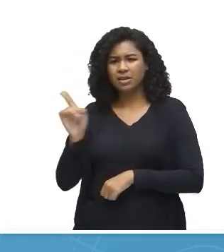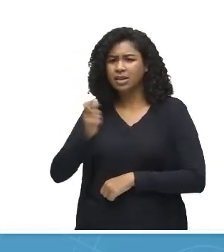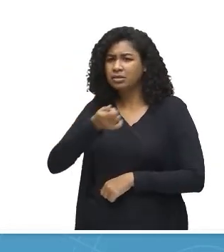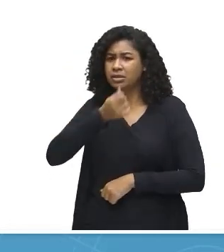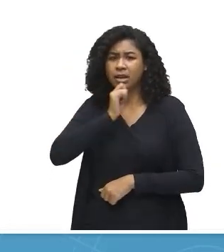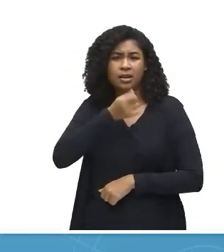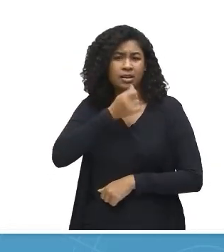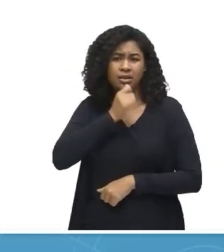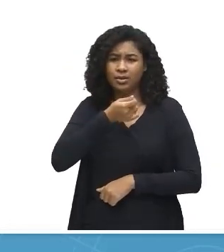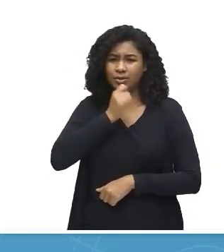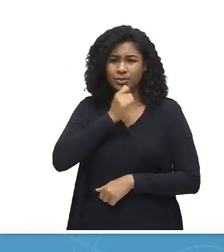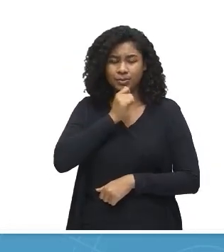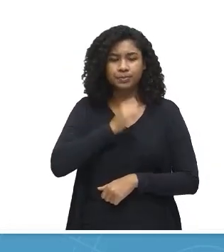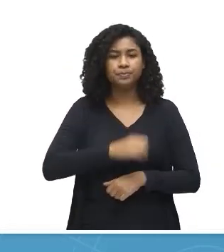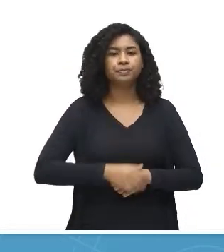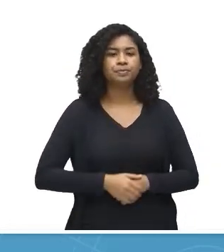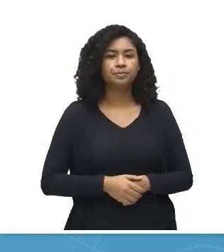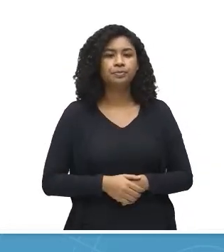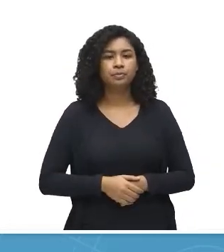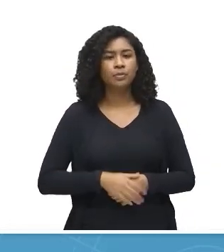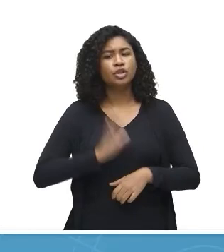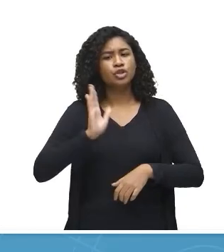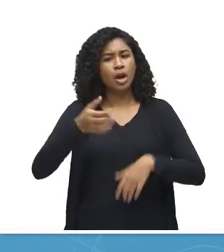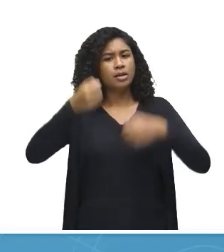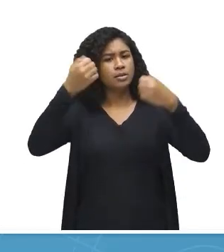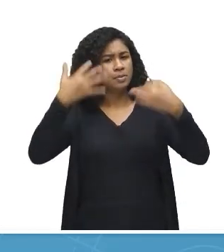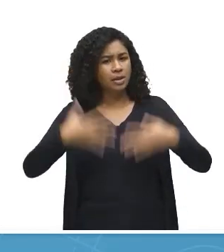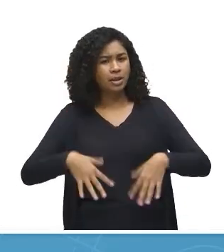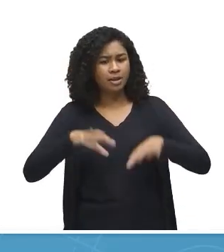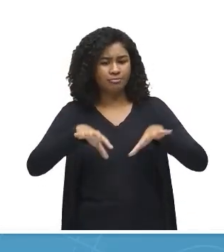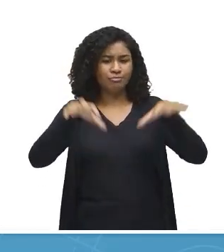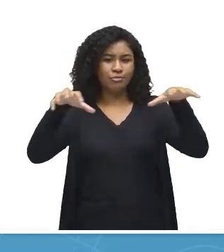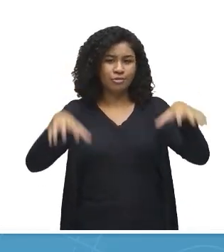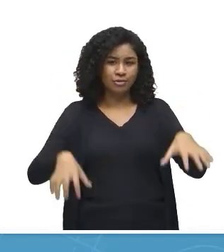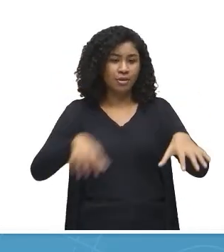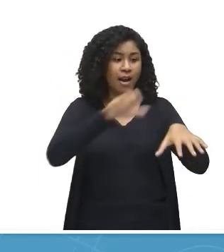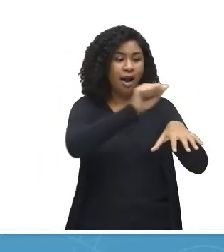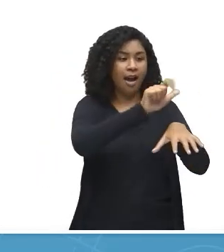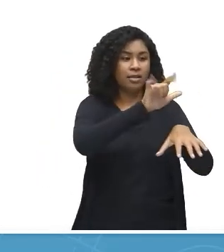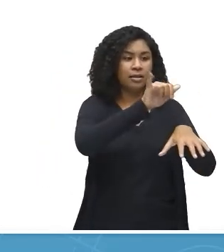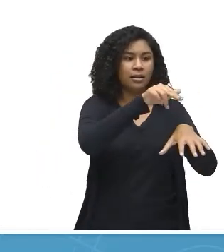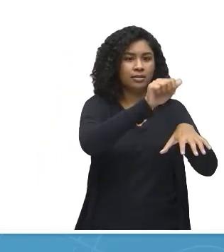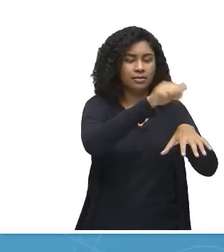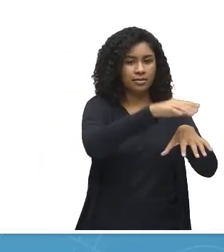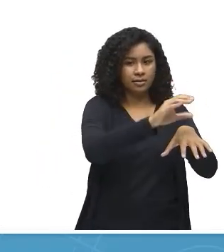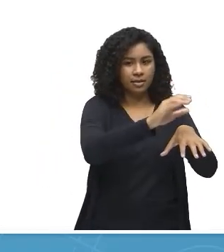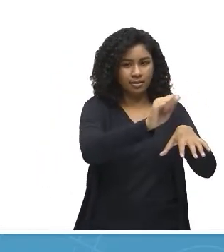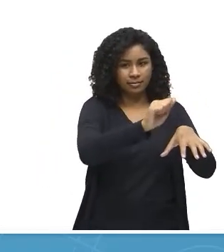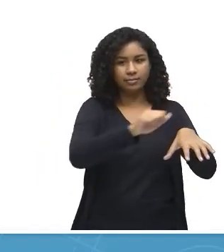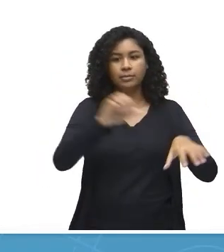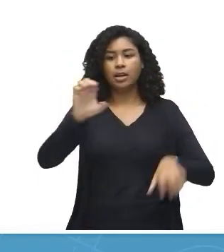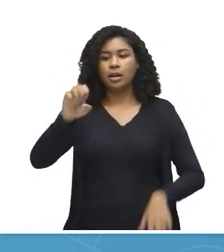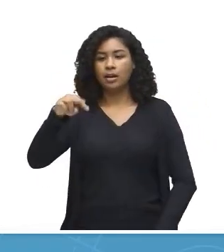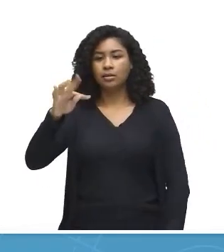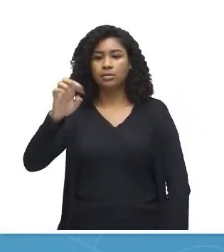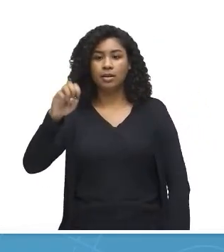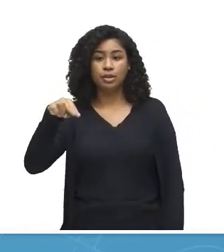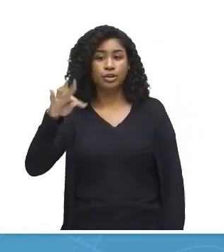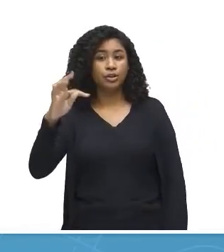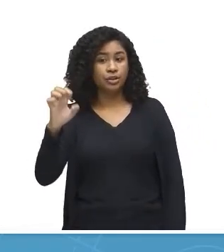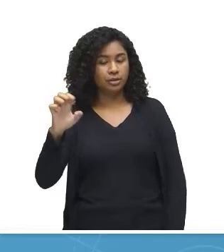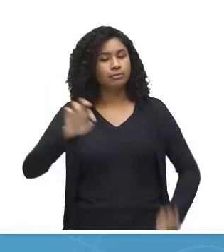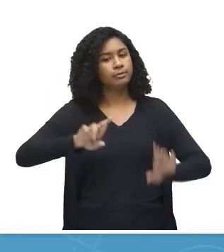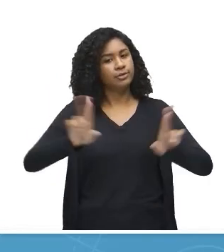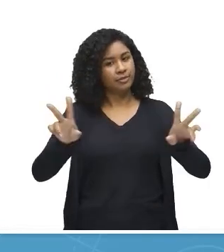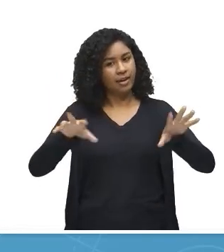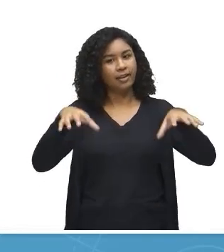frente. Falamos aqui da Tríplice Aliança e da Tríplice Entente, então o erro já está aí de cara. Na letra B, que